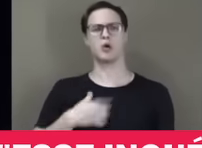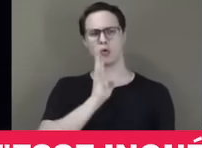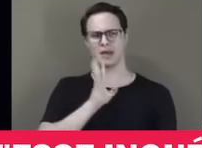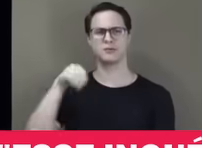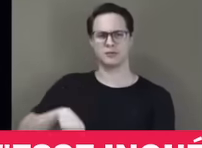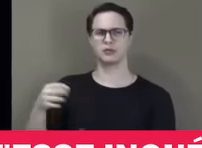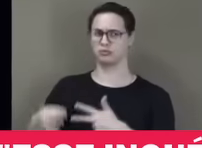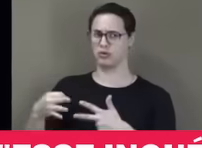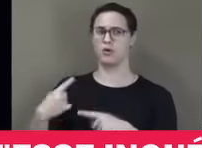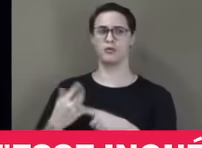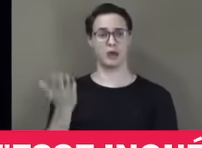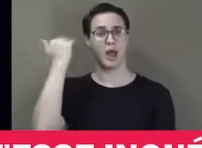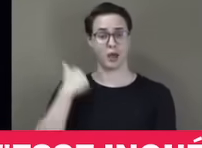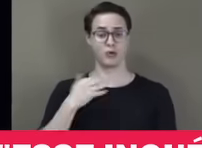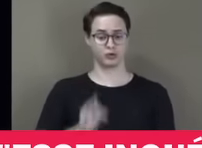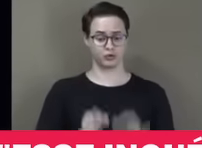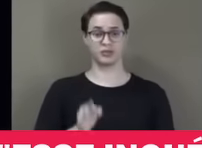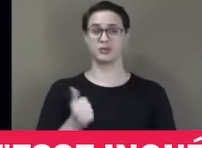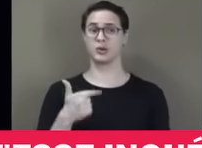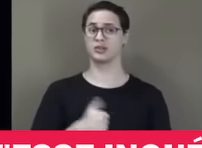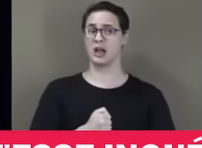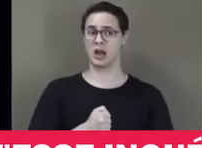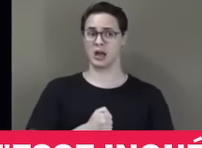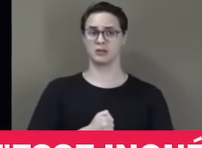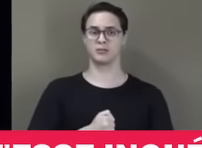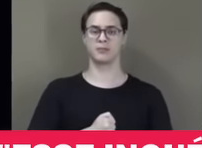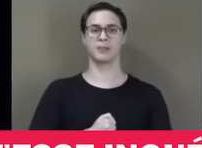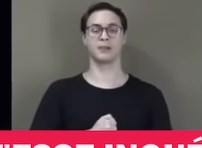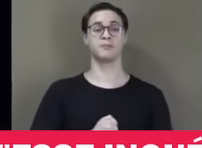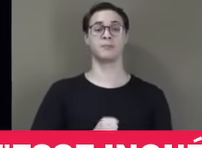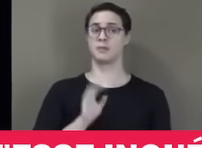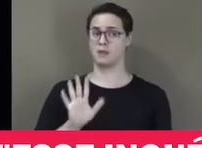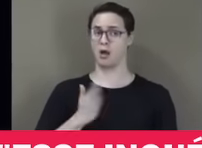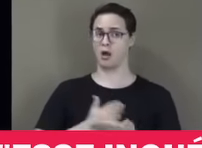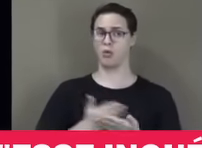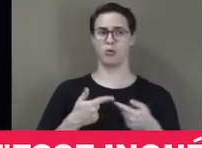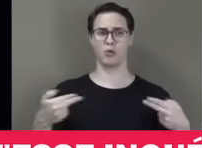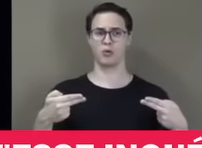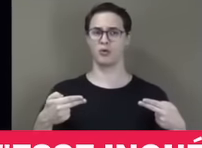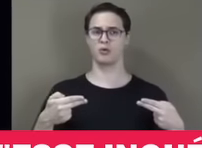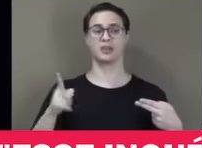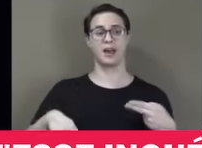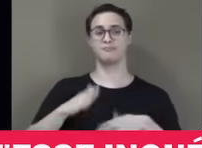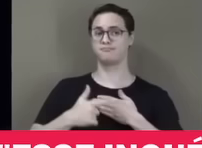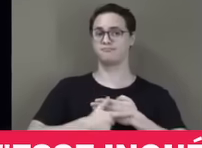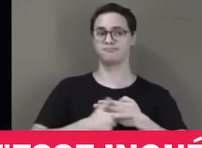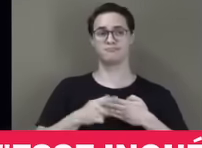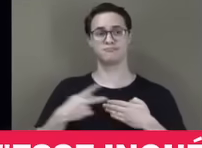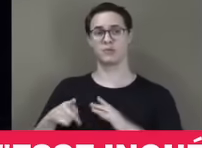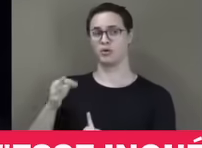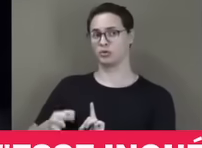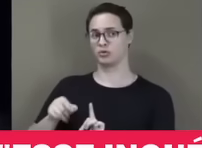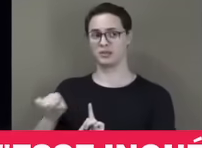dentro, porque fui magistrado 12 anos. Mas há coisas que são imputáveis ao judiciário, ao juiz, que